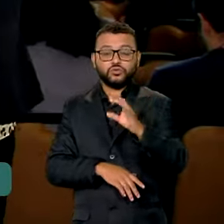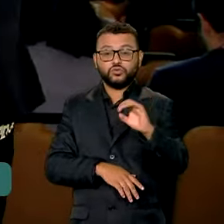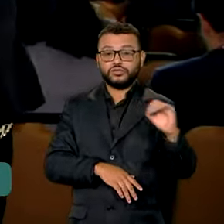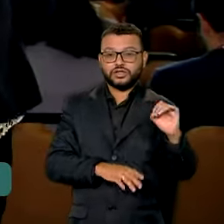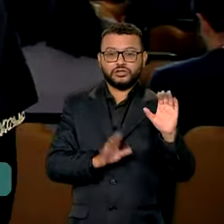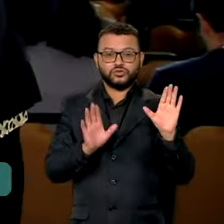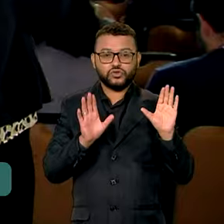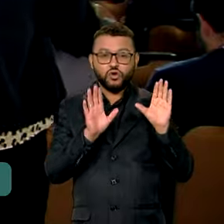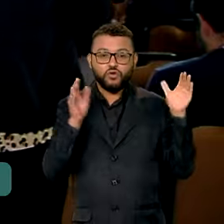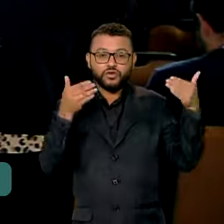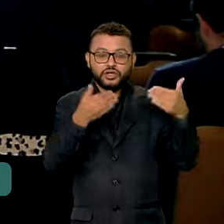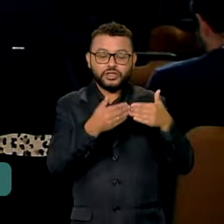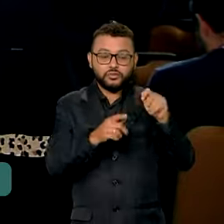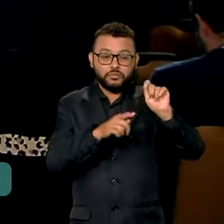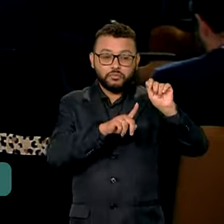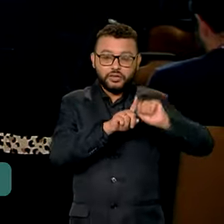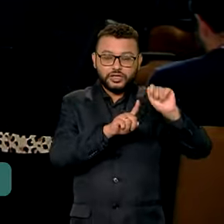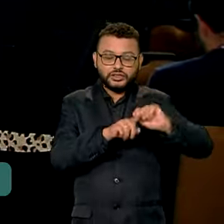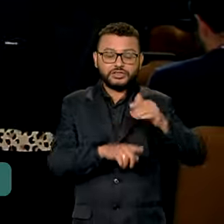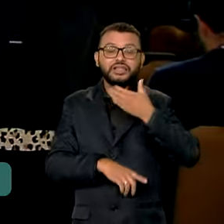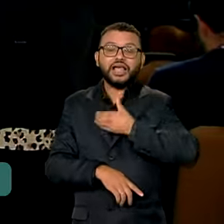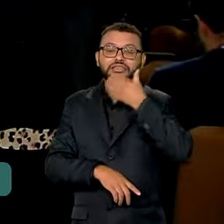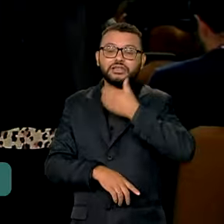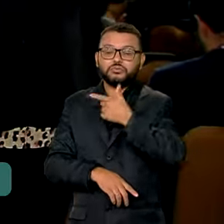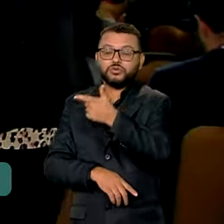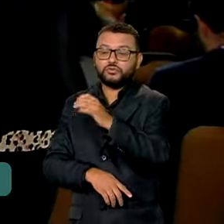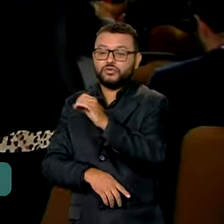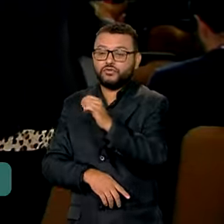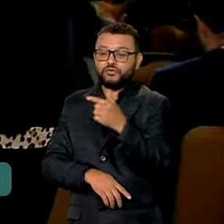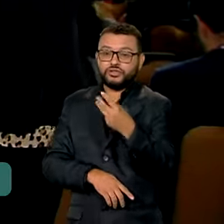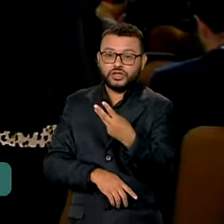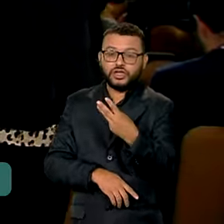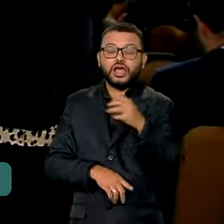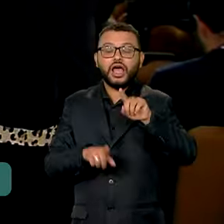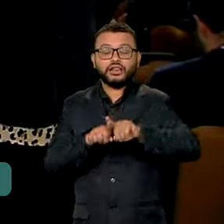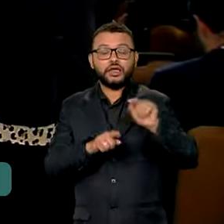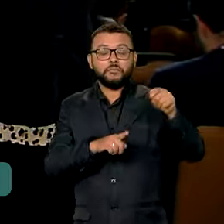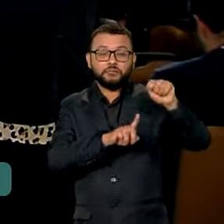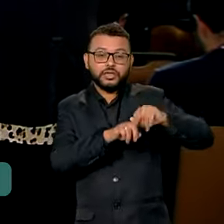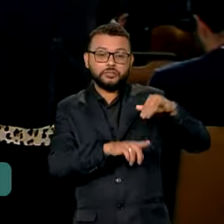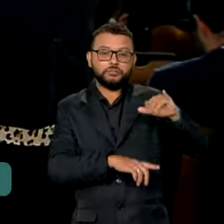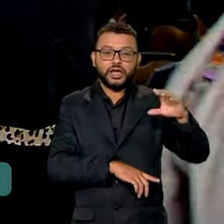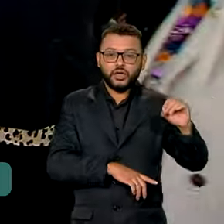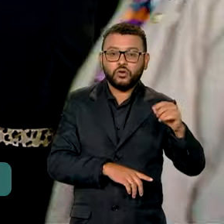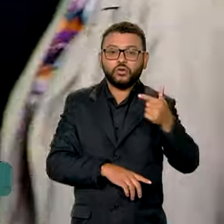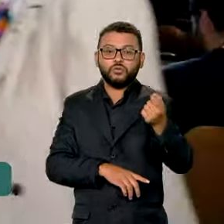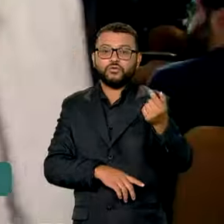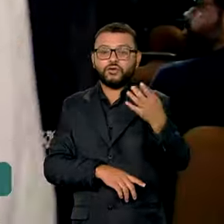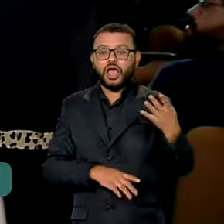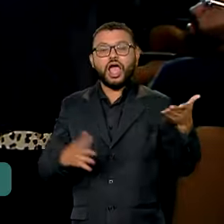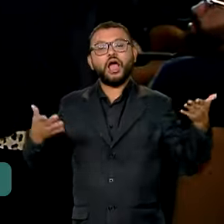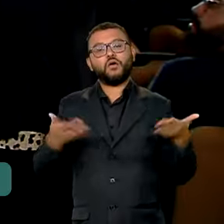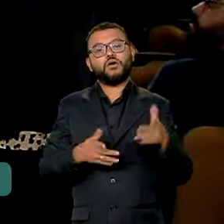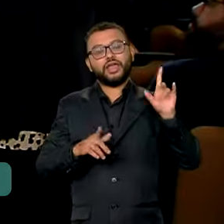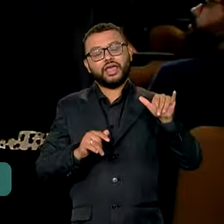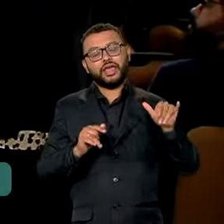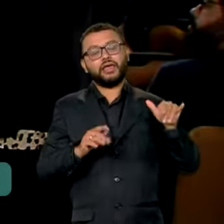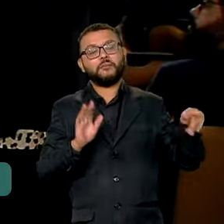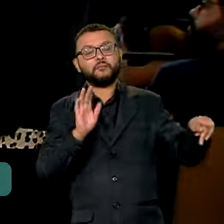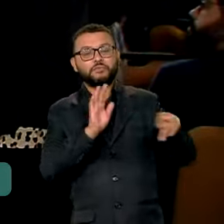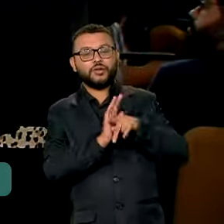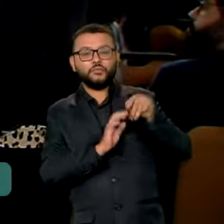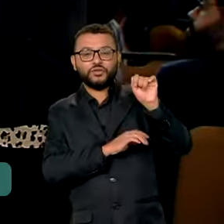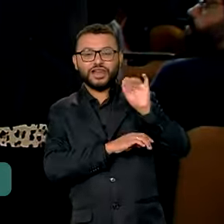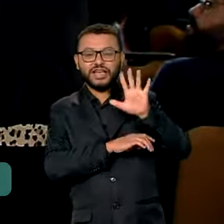entre dezembro de 2023 e maio de 2024 em todo o país, chegou a vez da etapa nacional. E esse